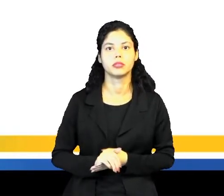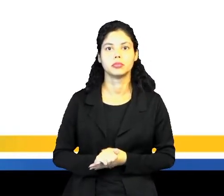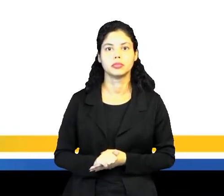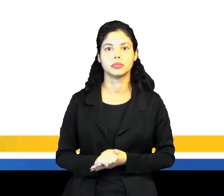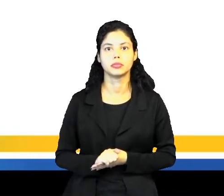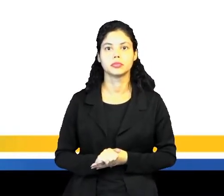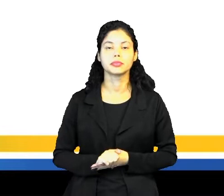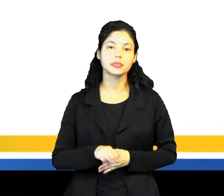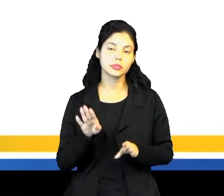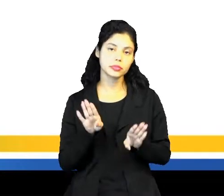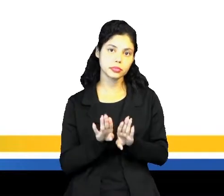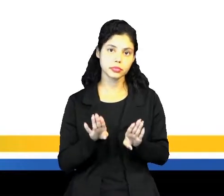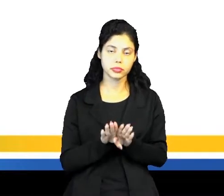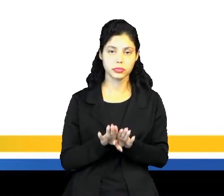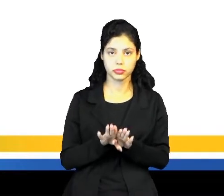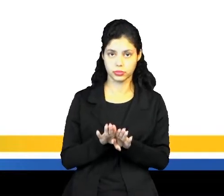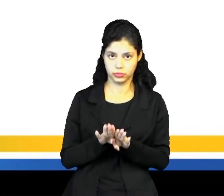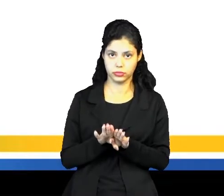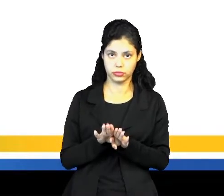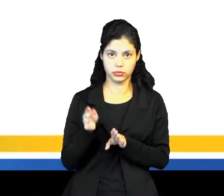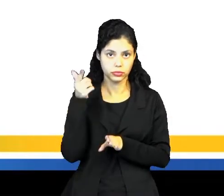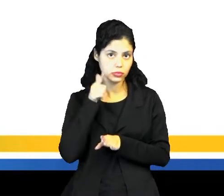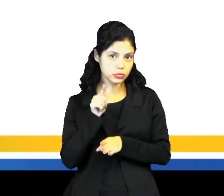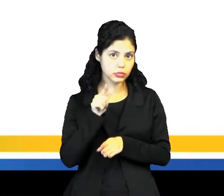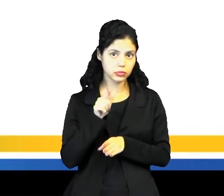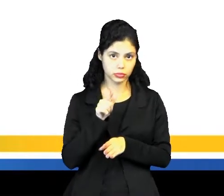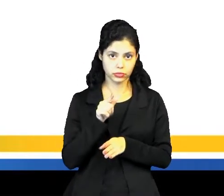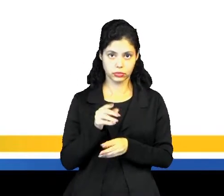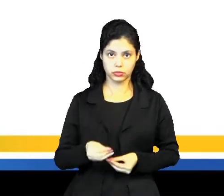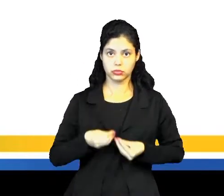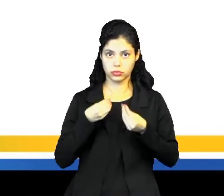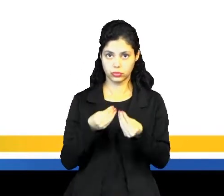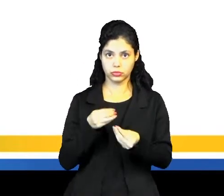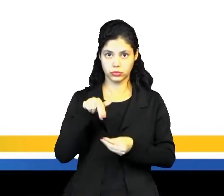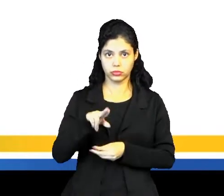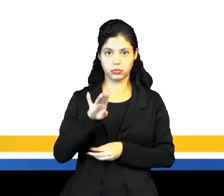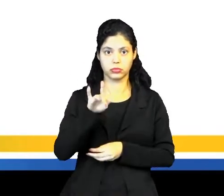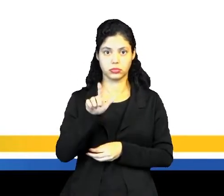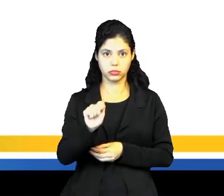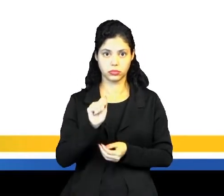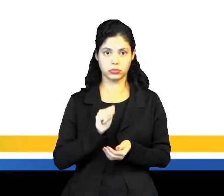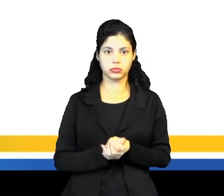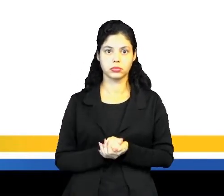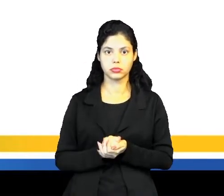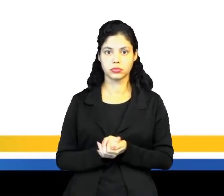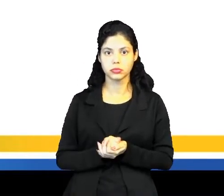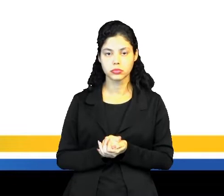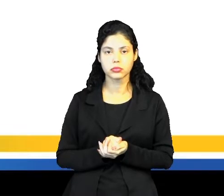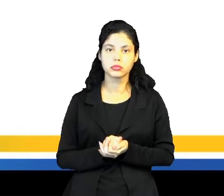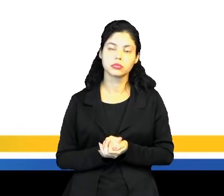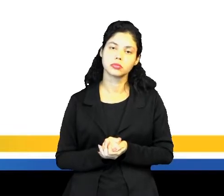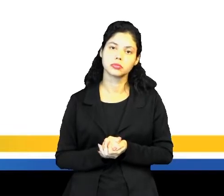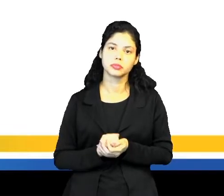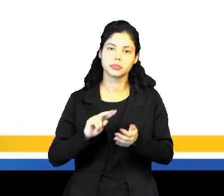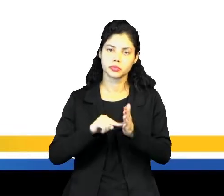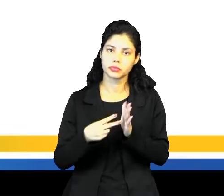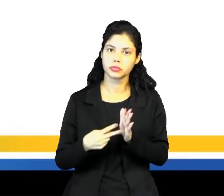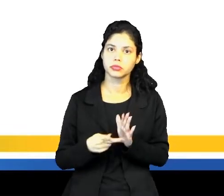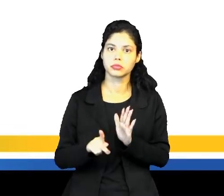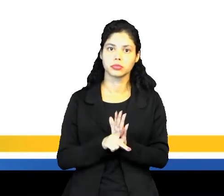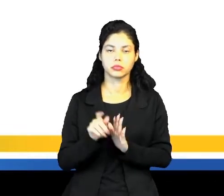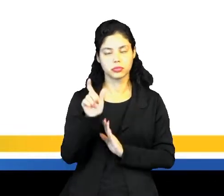aí, né, ele também, e com essa obra ele ganhou o prêmio Nobel, tá? Ele tem uma contribuição muito significativa aí,